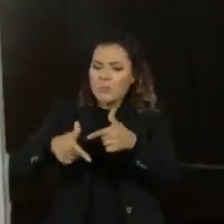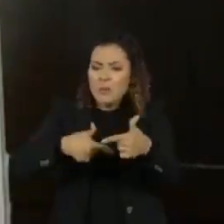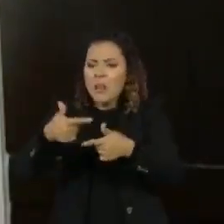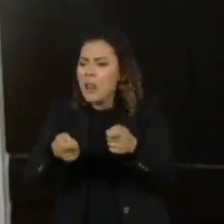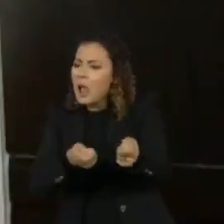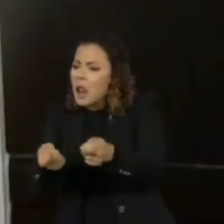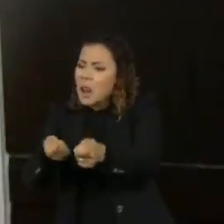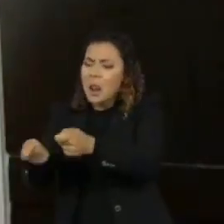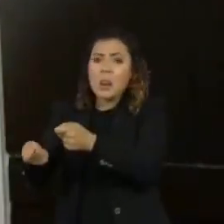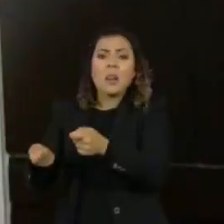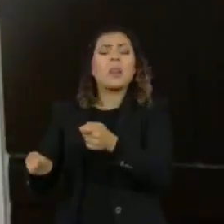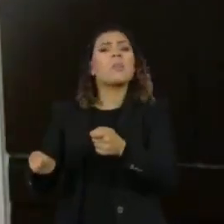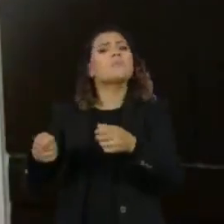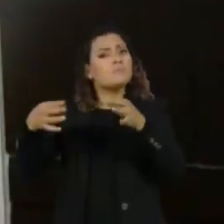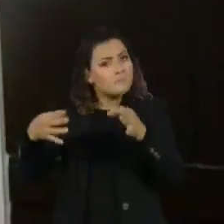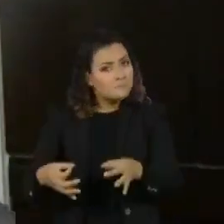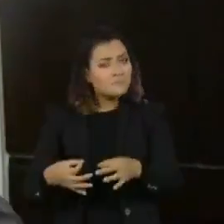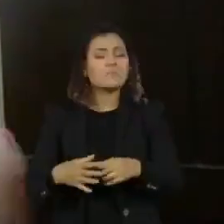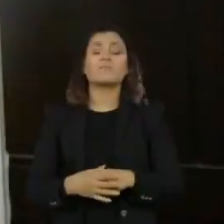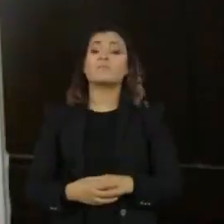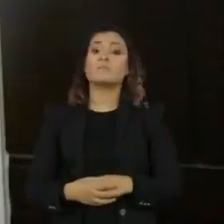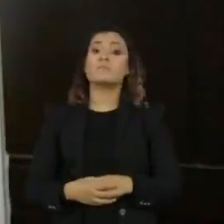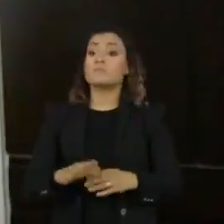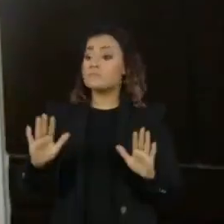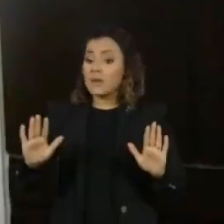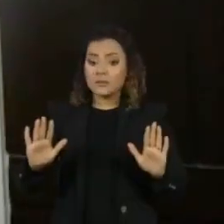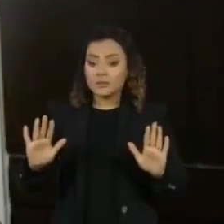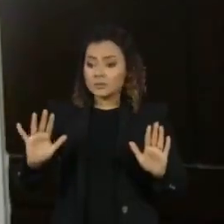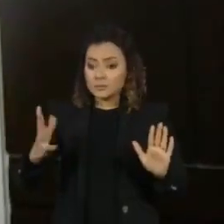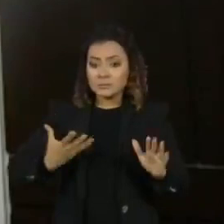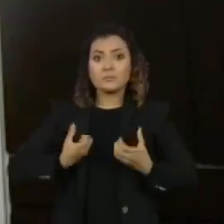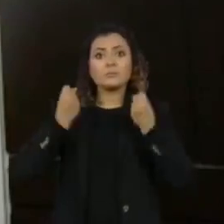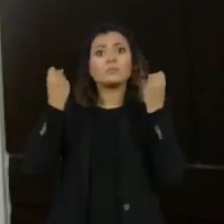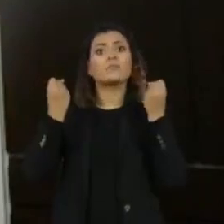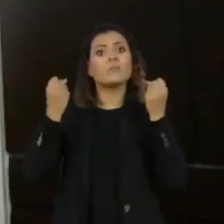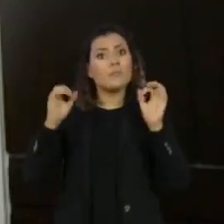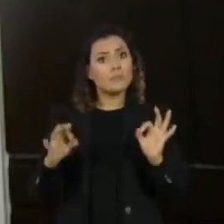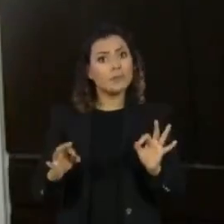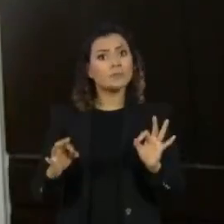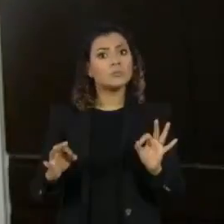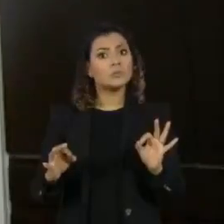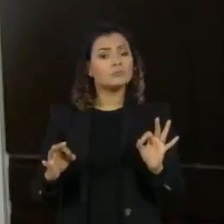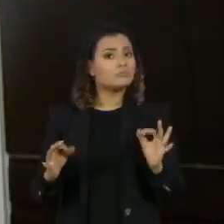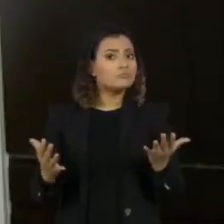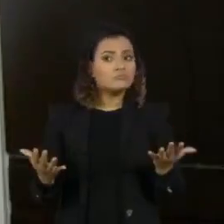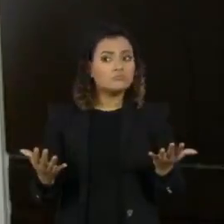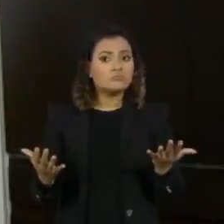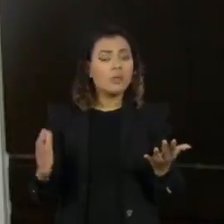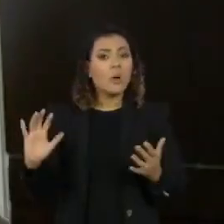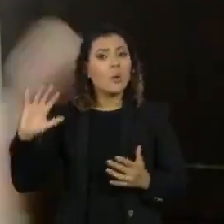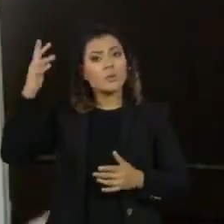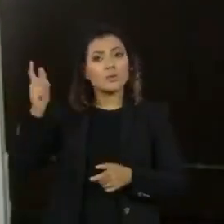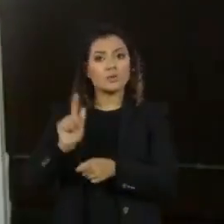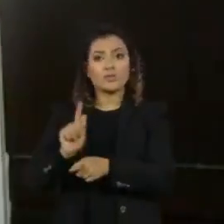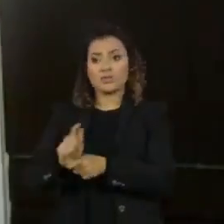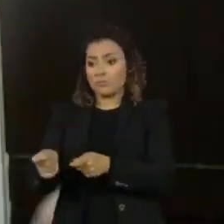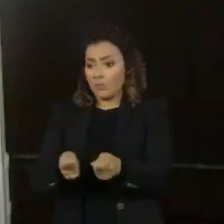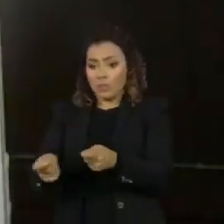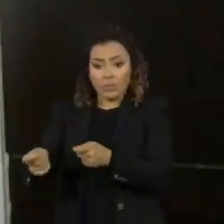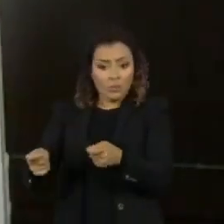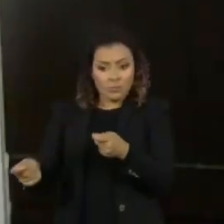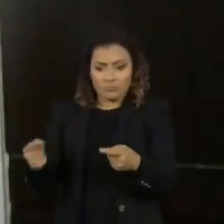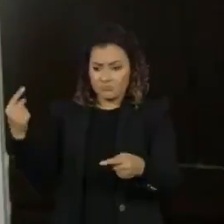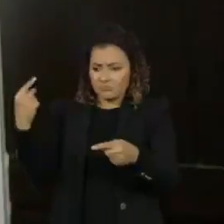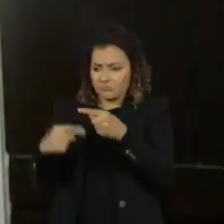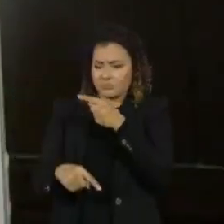fez um afastamento com o discurso do presidente, e de repente, e eu digo de repente, não é de repente, né? Uma gestão sem plano de